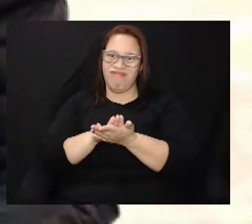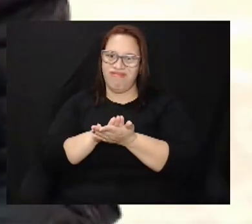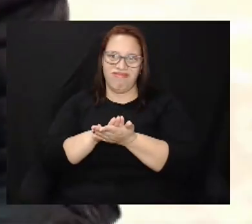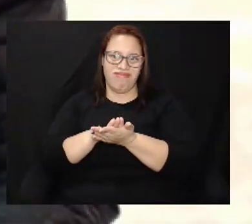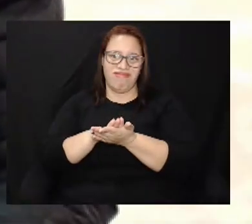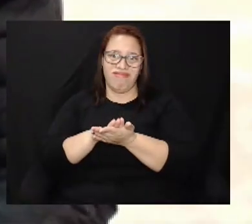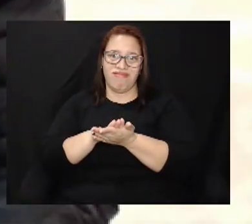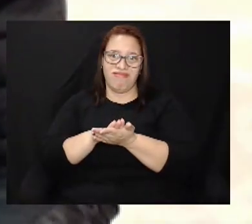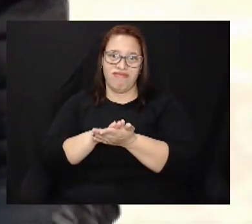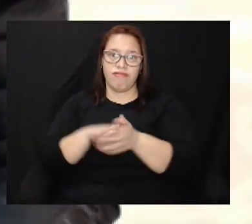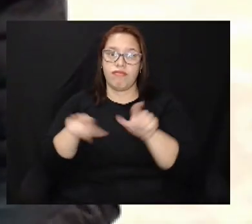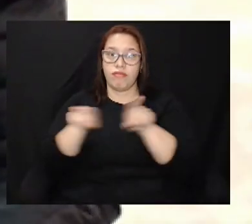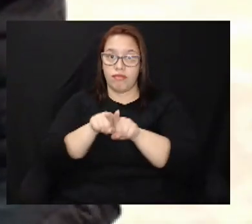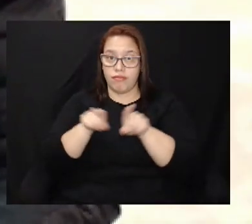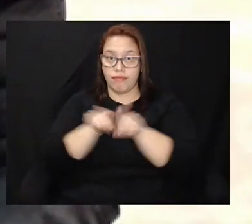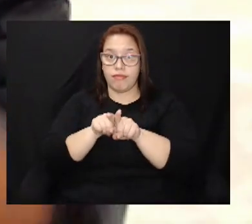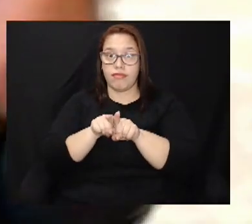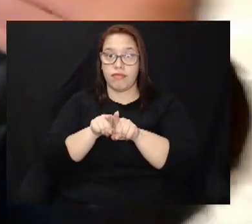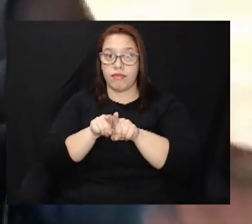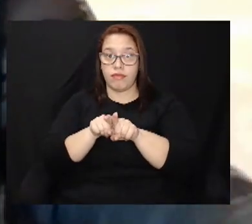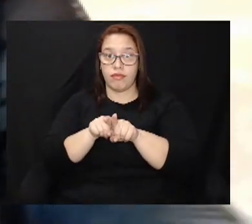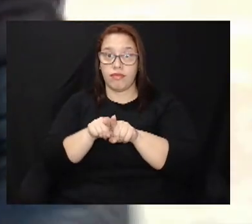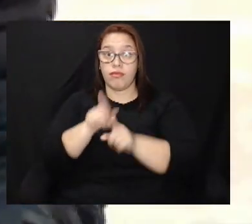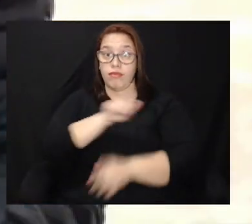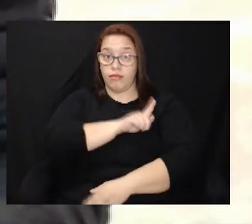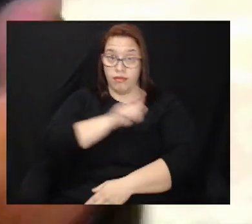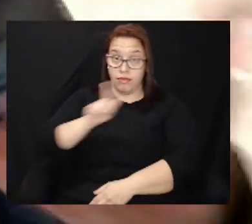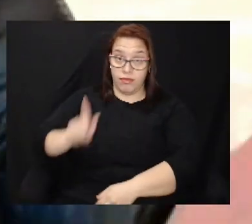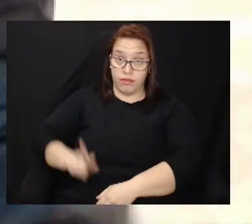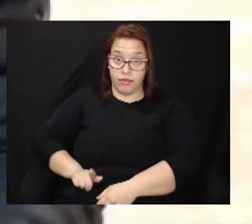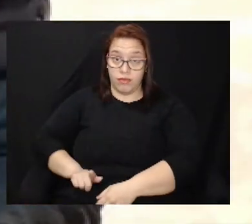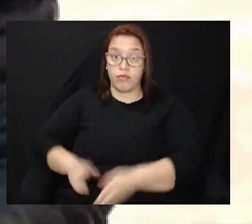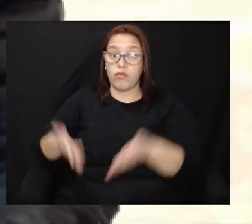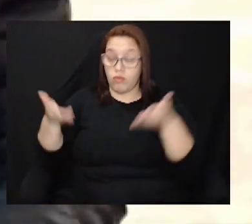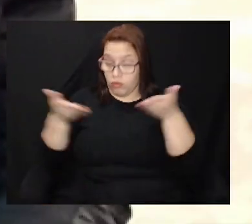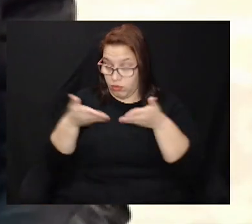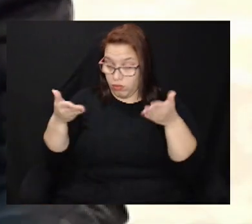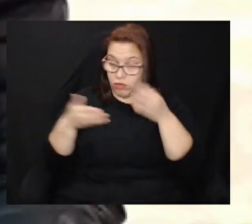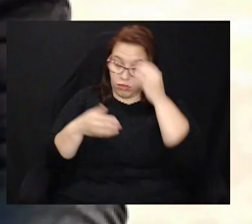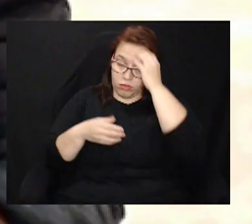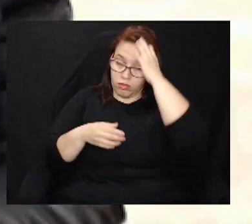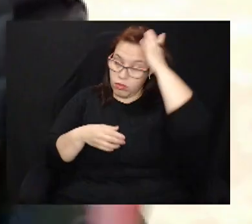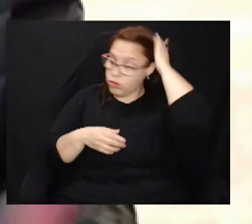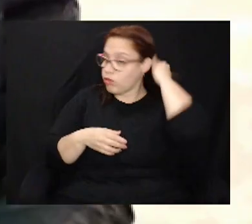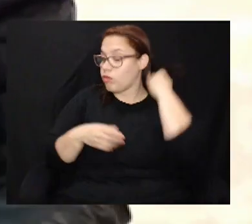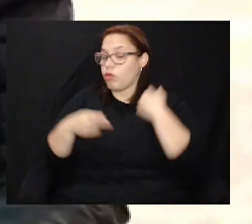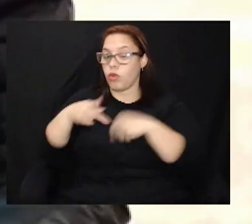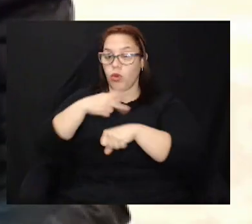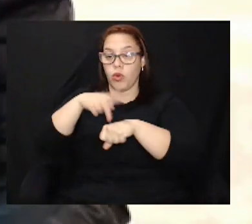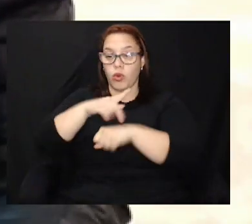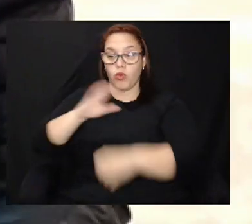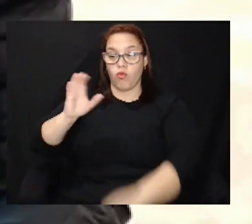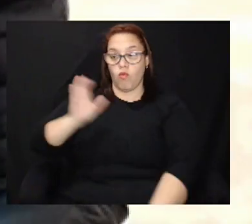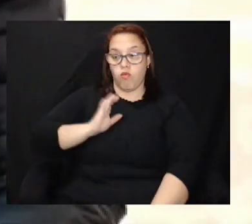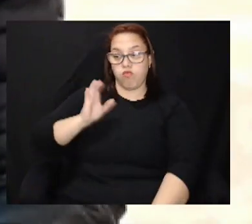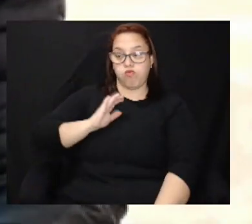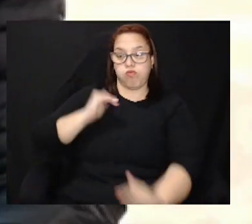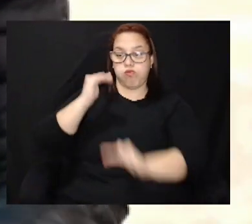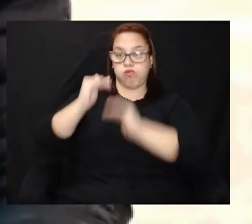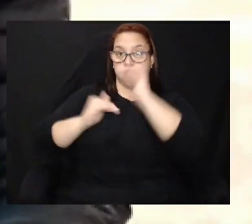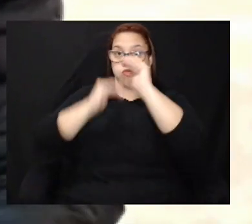mesma maneira, os governos dos países ricos desenvolvidos, que muito falam sobre a